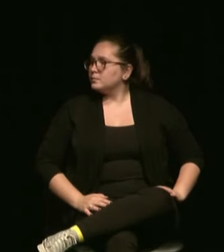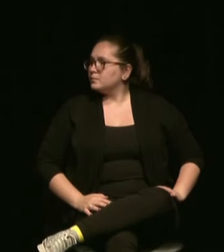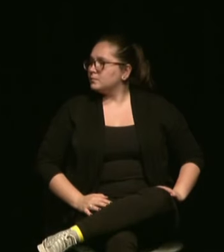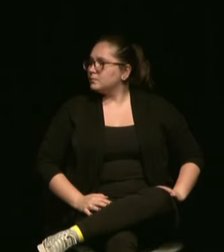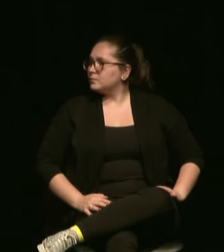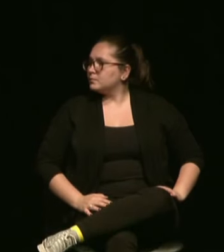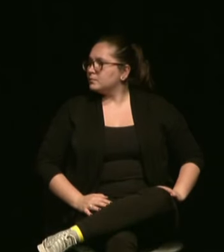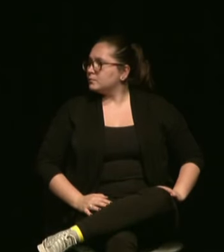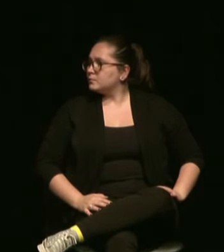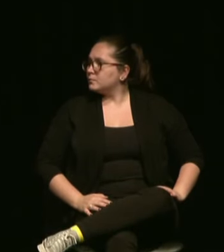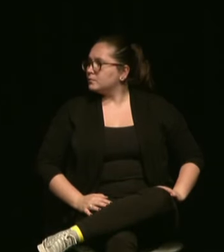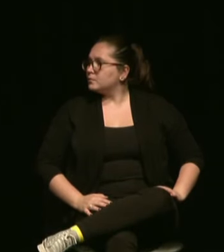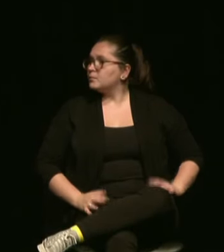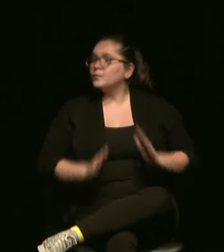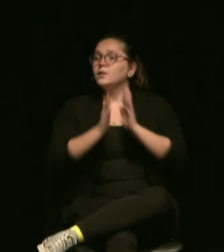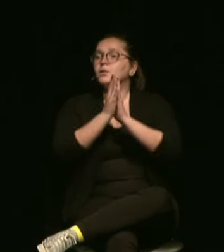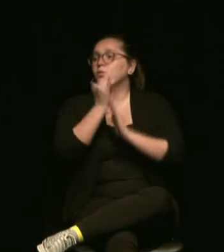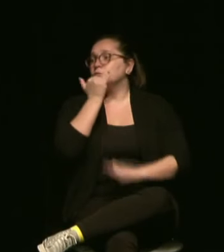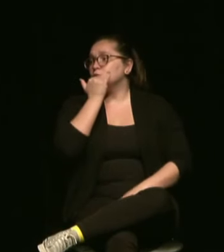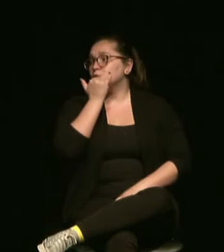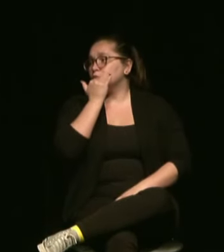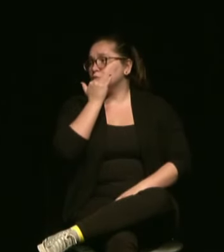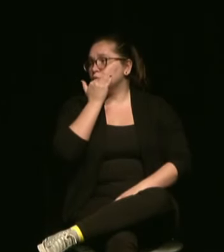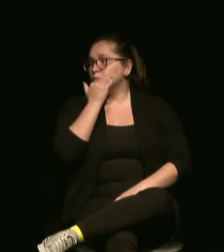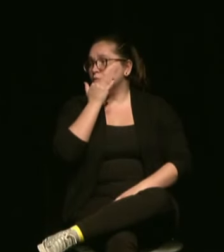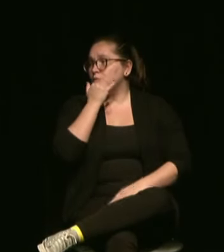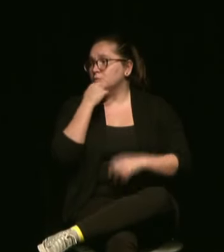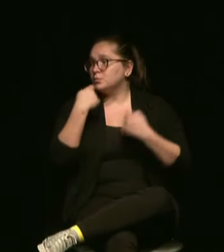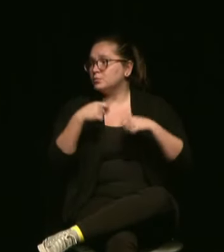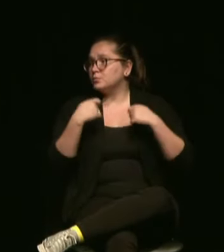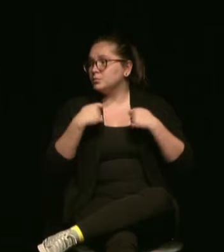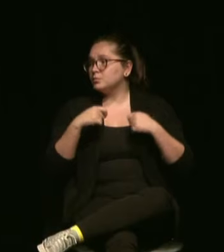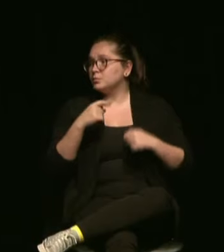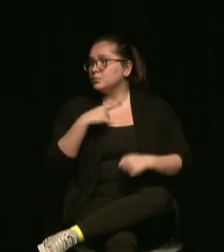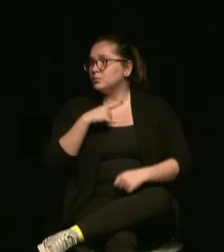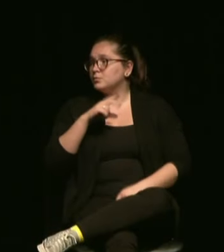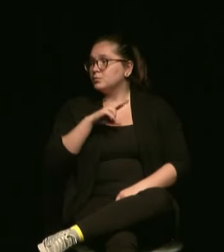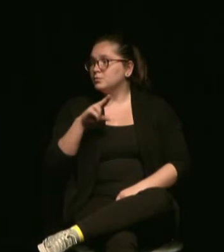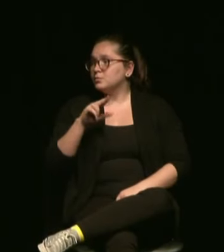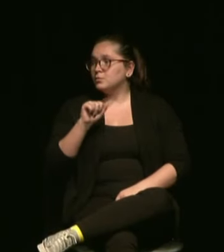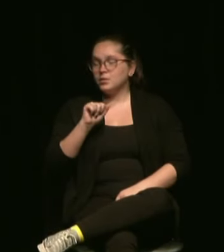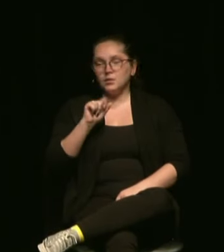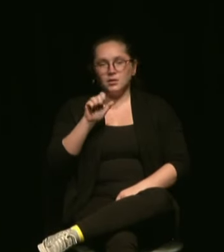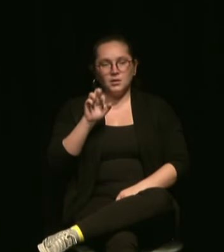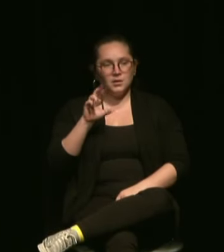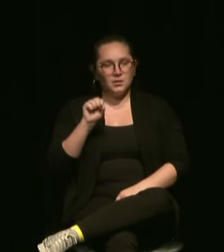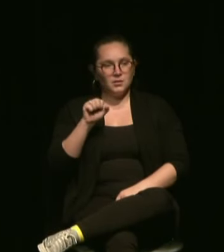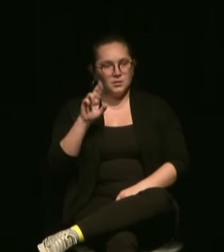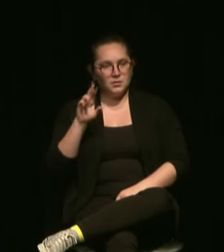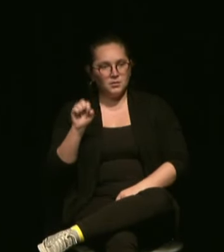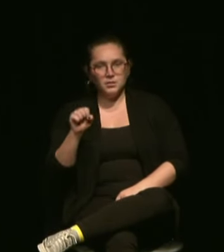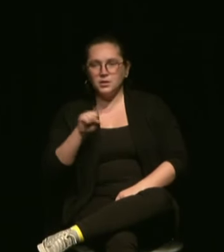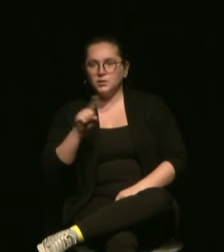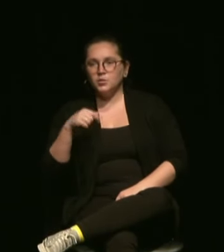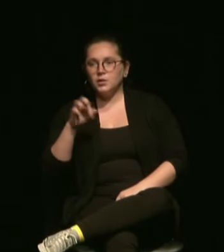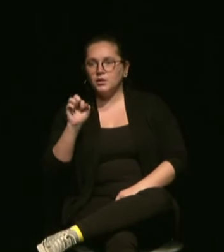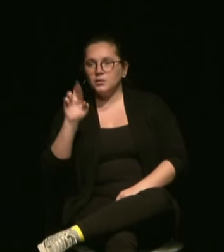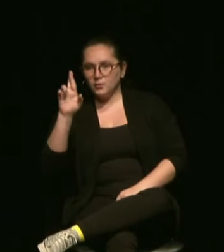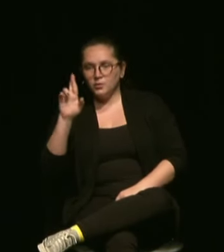Oi, Flor. Desculpa, é que senão a gente não consegue dar tempo. Oi, Alejandro. Desculpa, é um jeito de